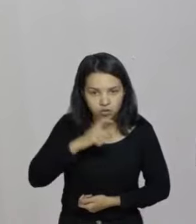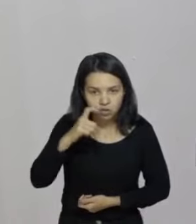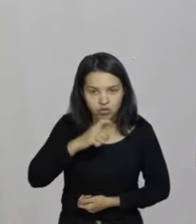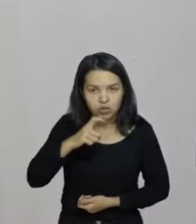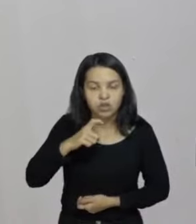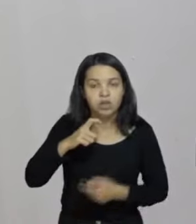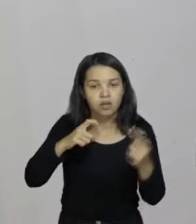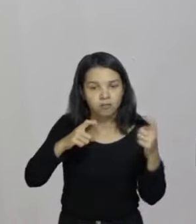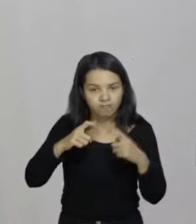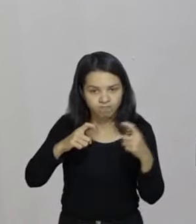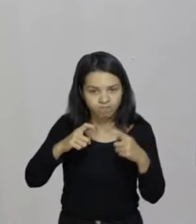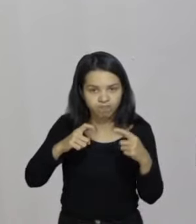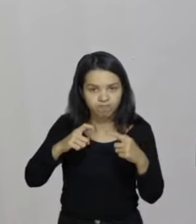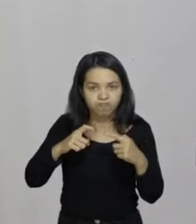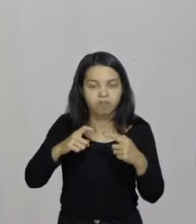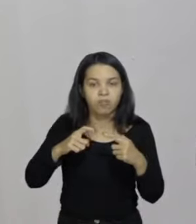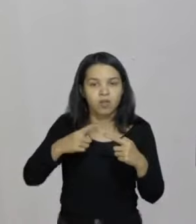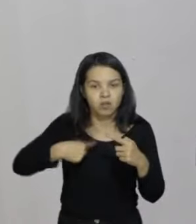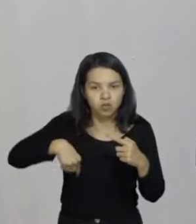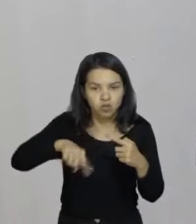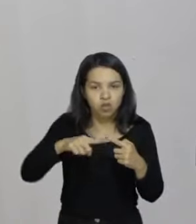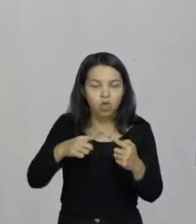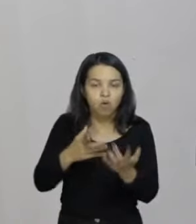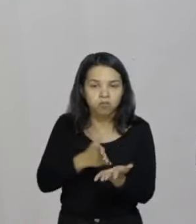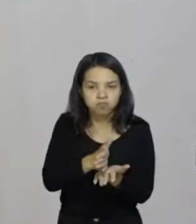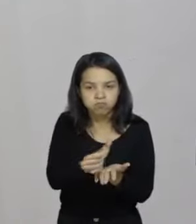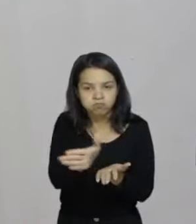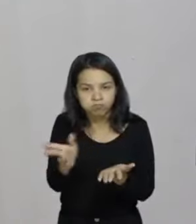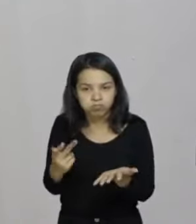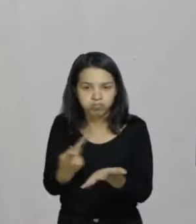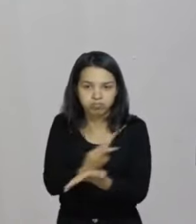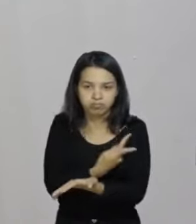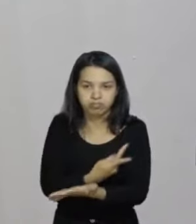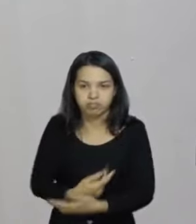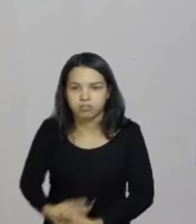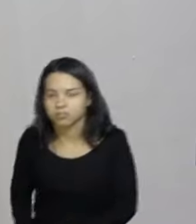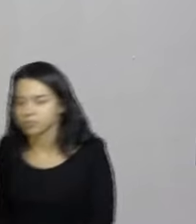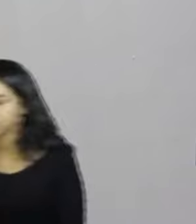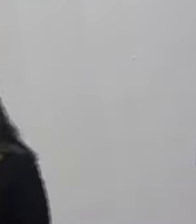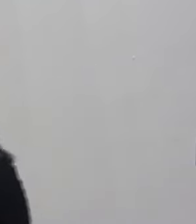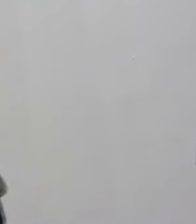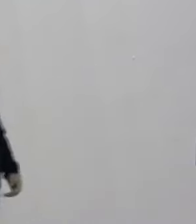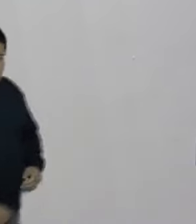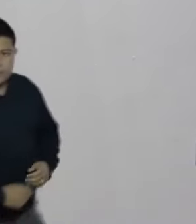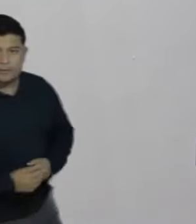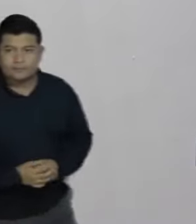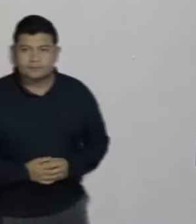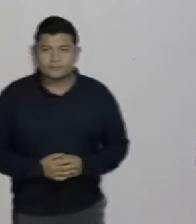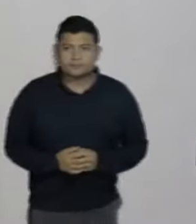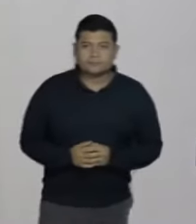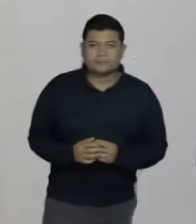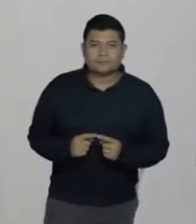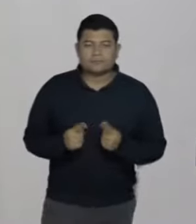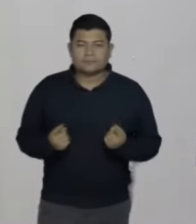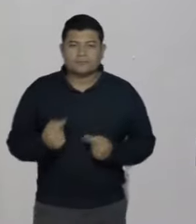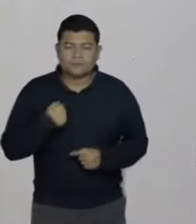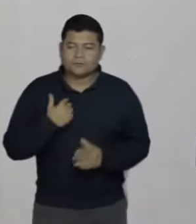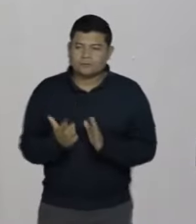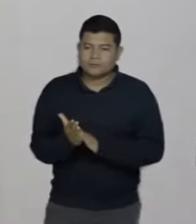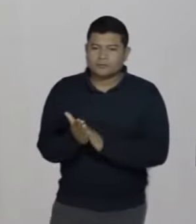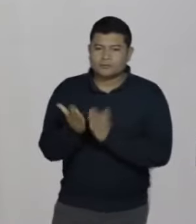faz e por um caminho tortuoso a verdade nunca então parabenizo ao Governador por